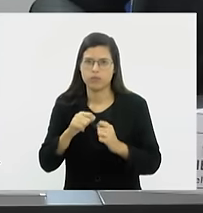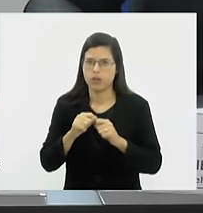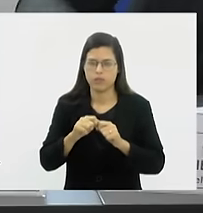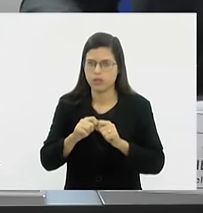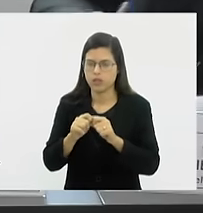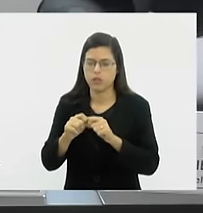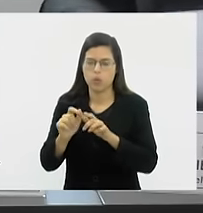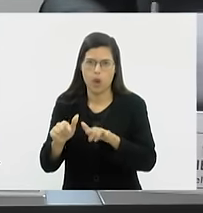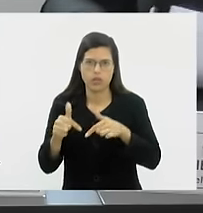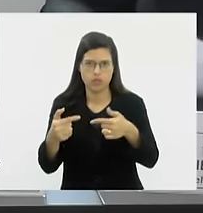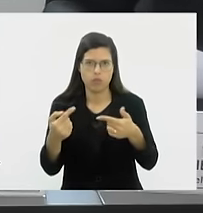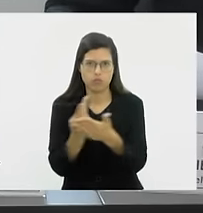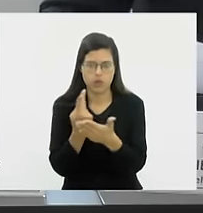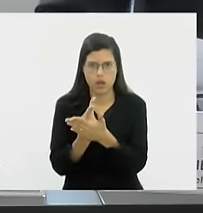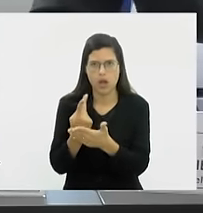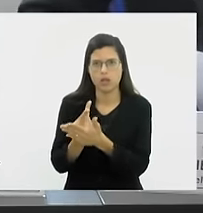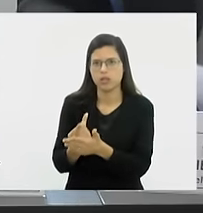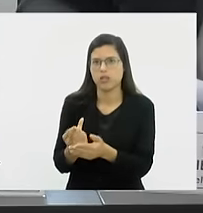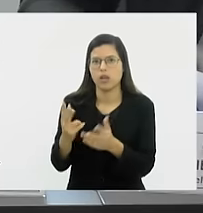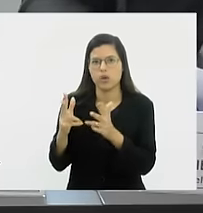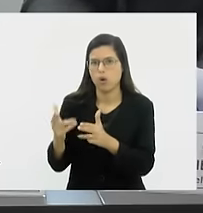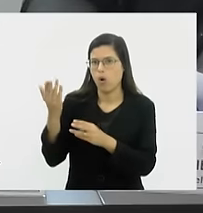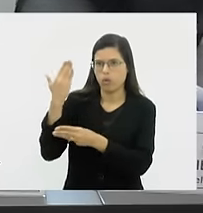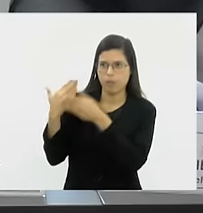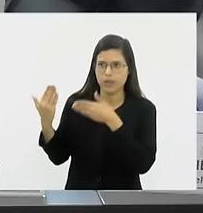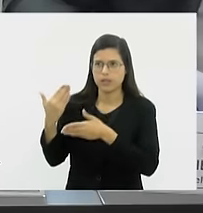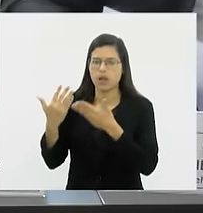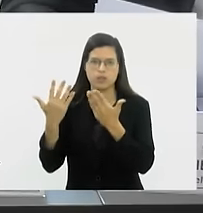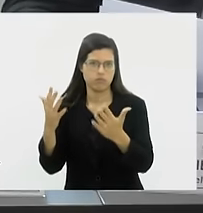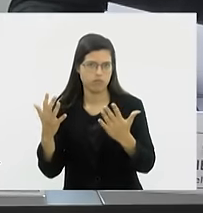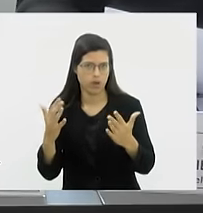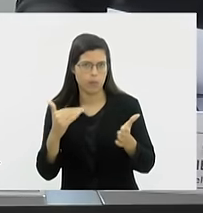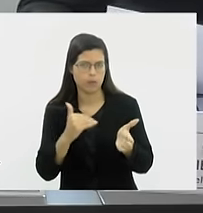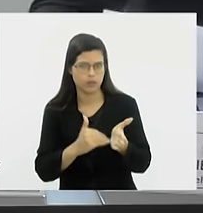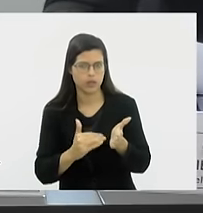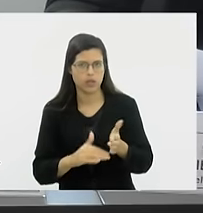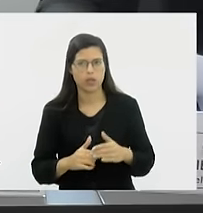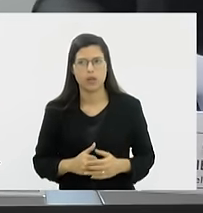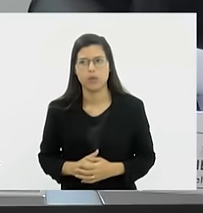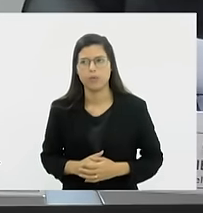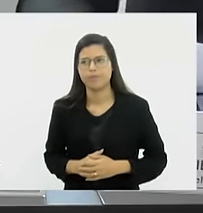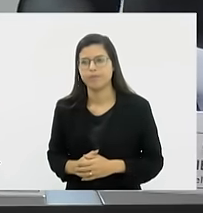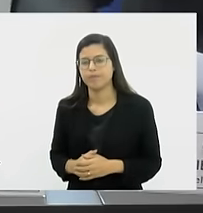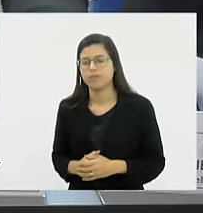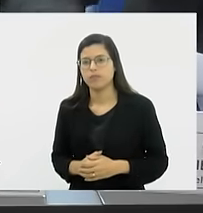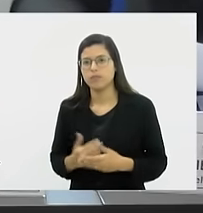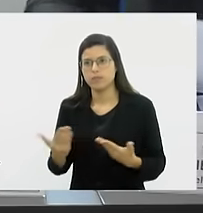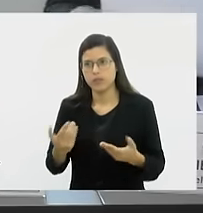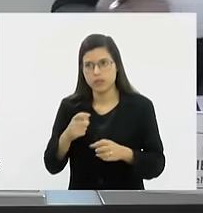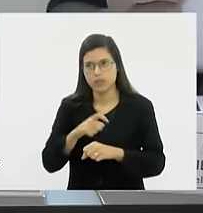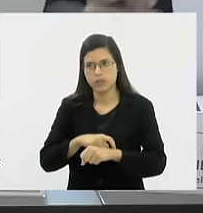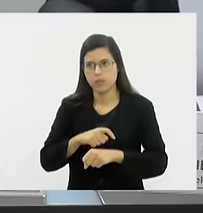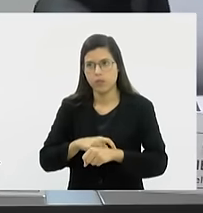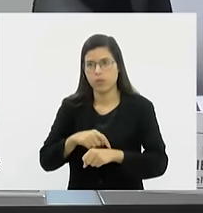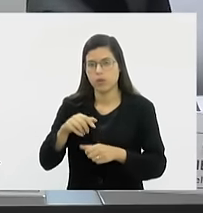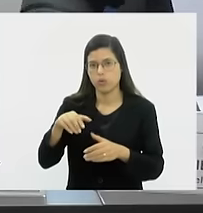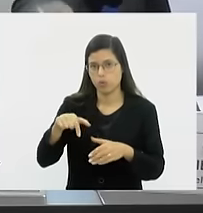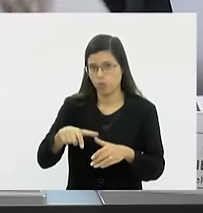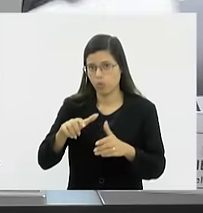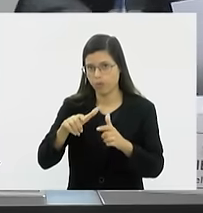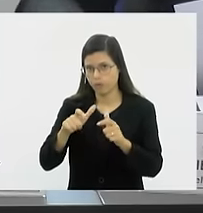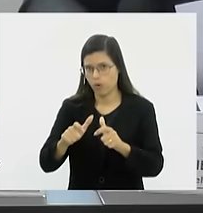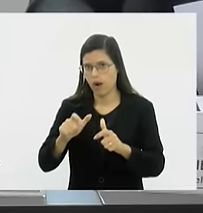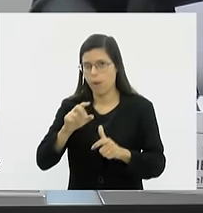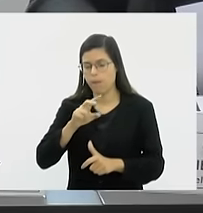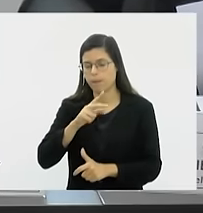Vossa Excelência e ao secretário Menezes. Agora, nesse exato momento, eu vou citar aqui no pátio de Vargem Grande, existe